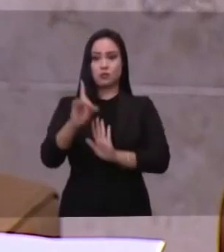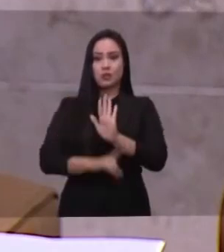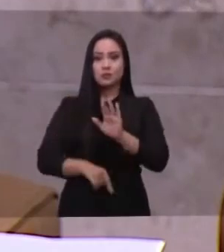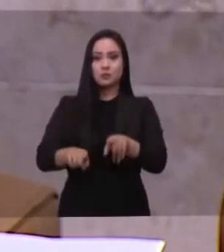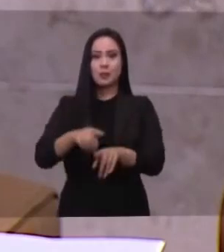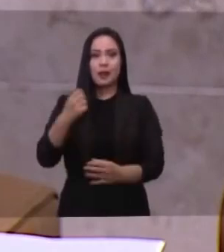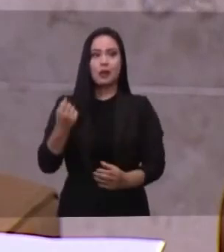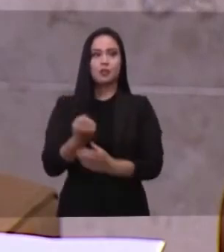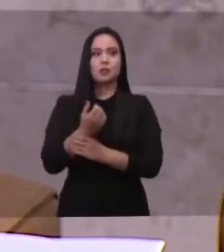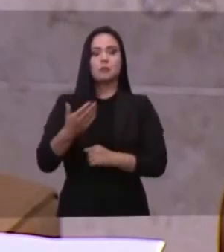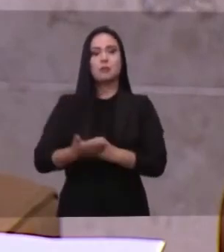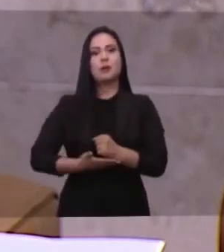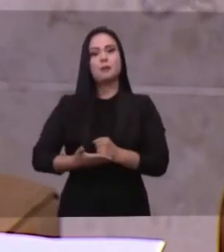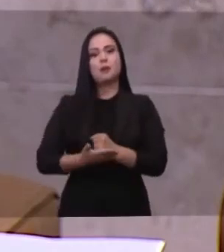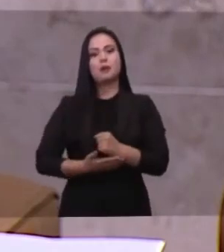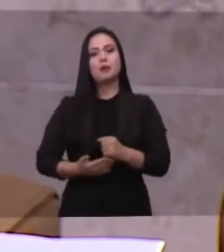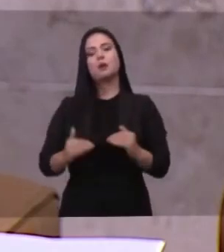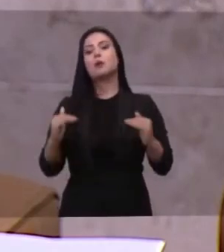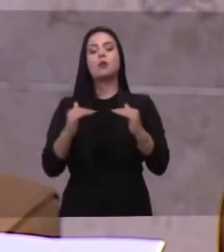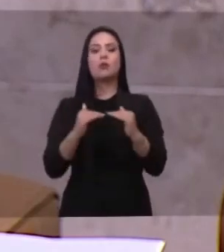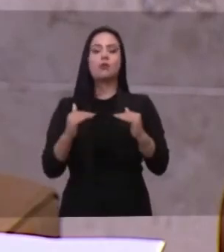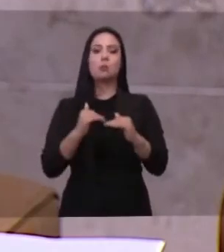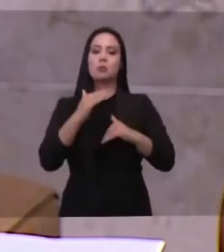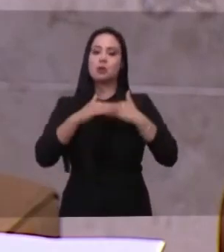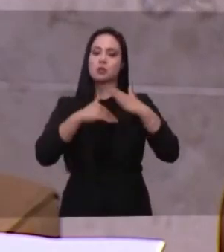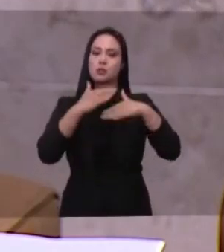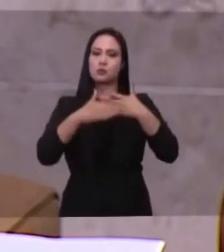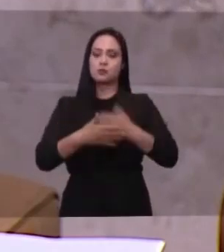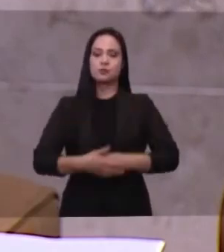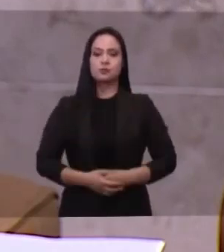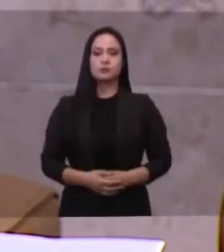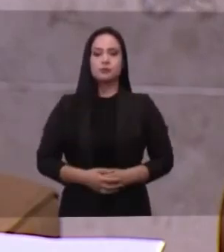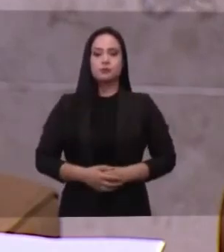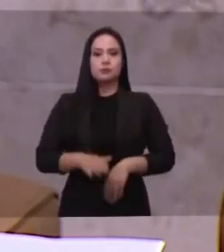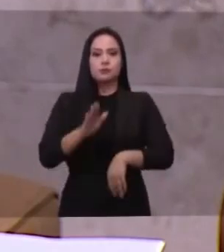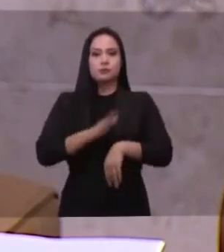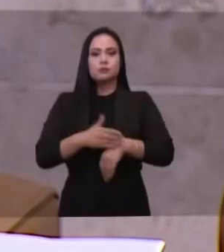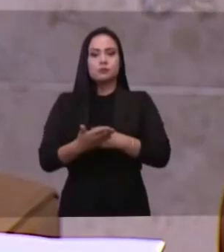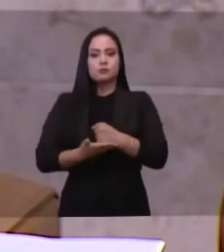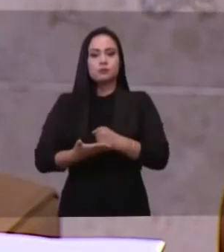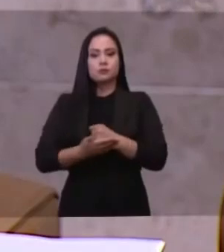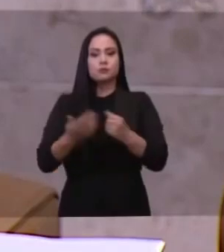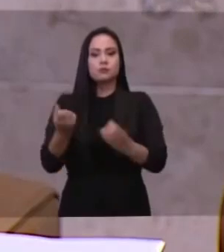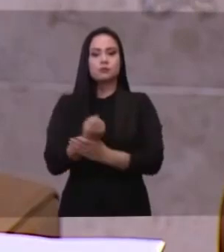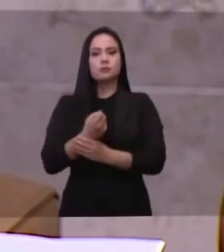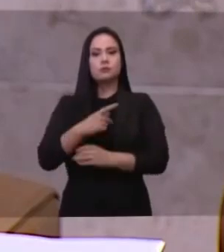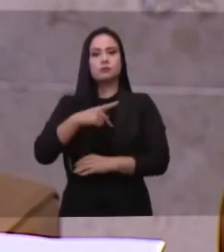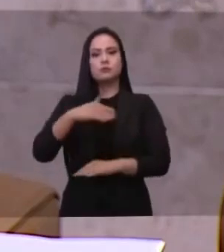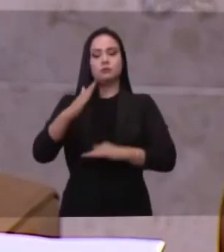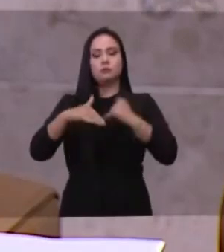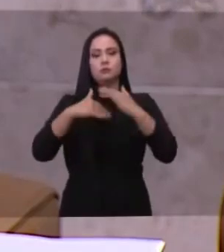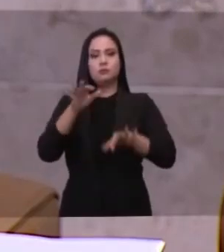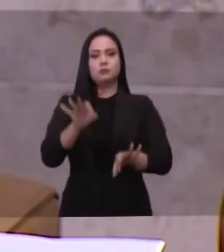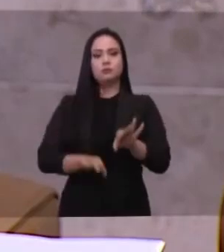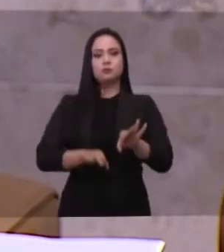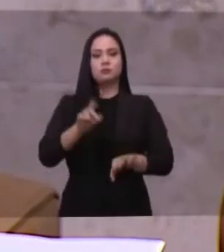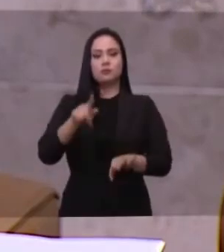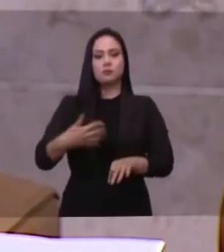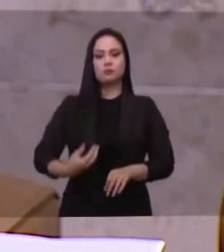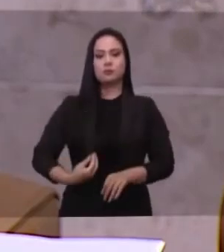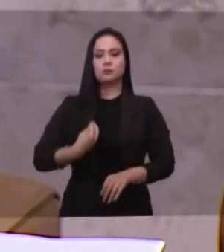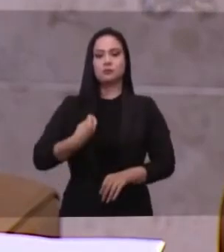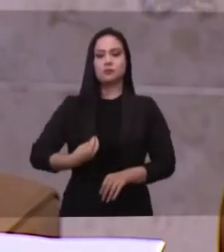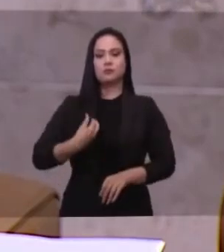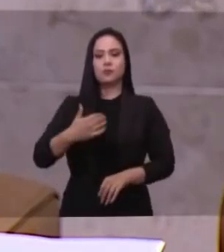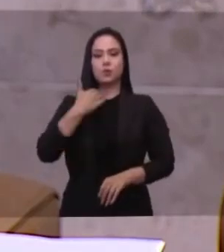garantias fundamentais que conformam o processo. Uma vez que a base das garantias do processo judicial é a existência